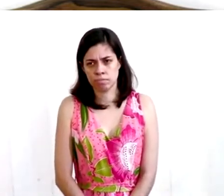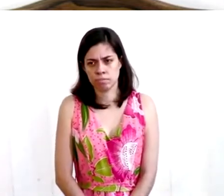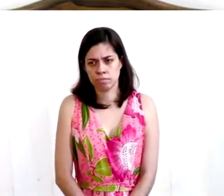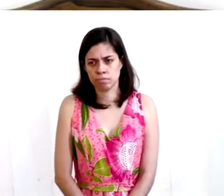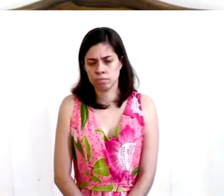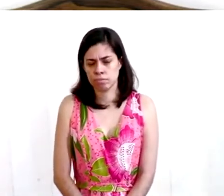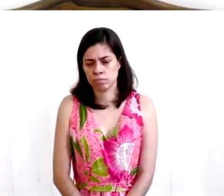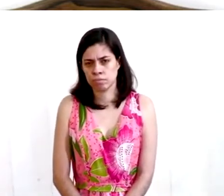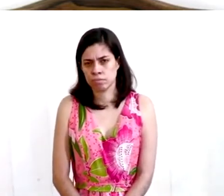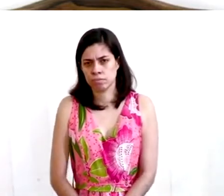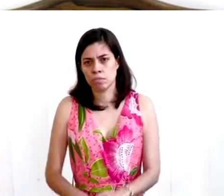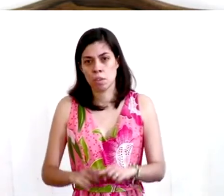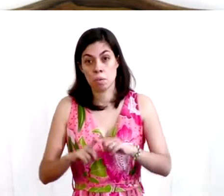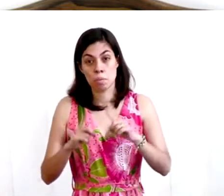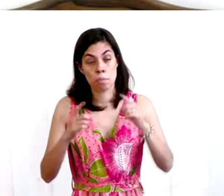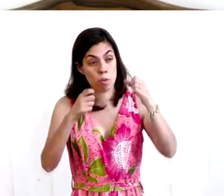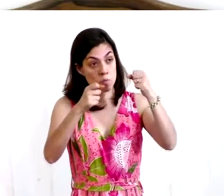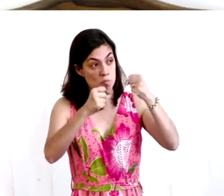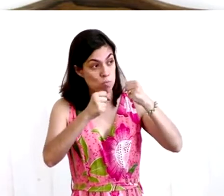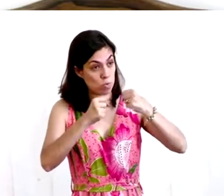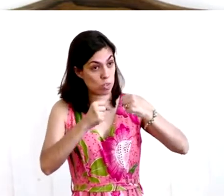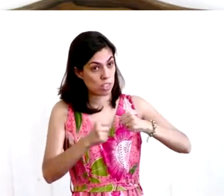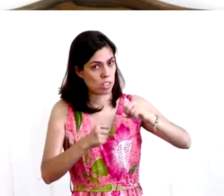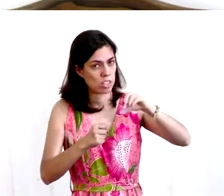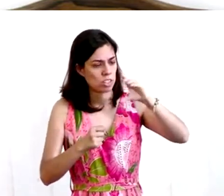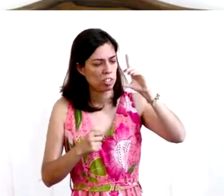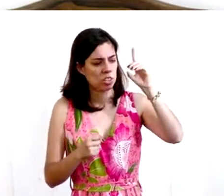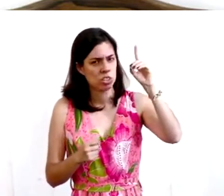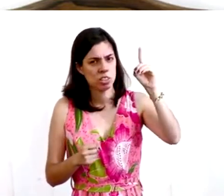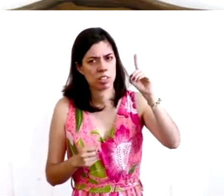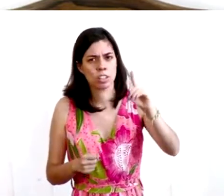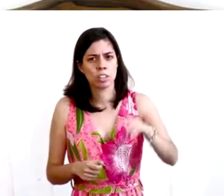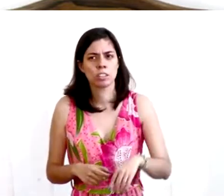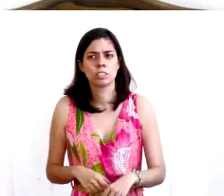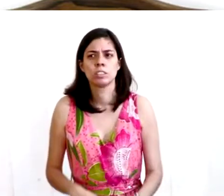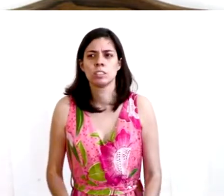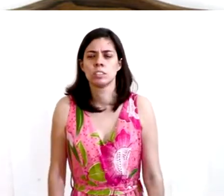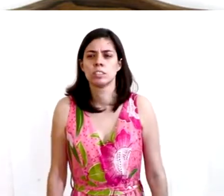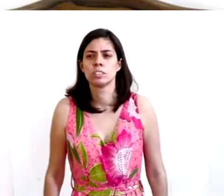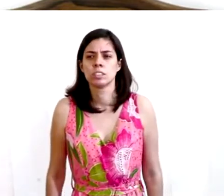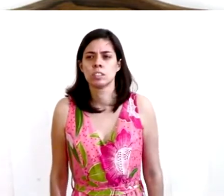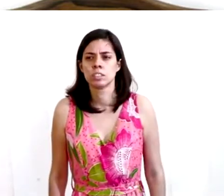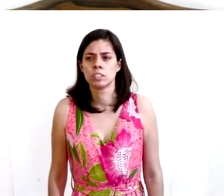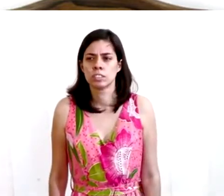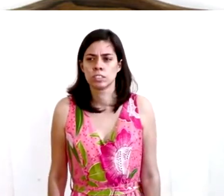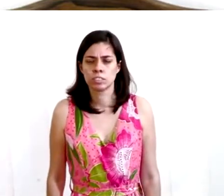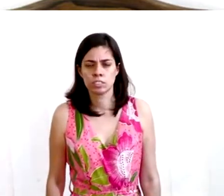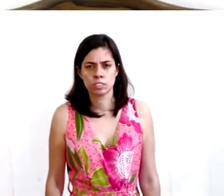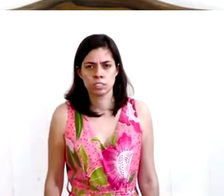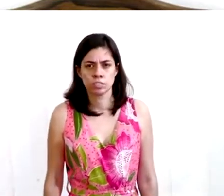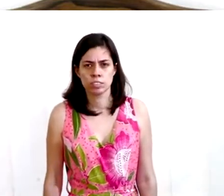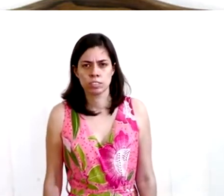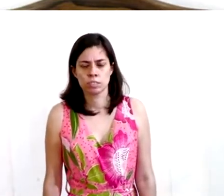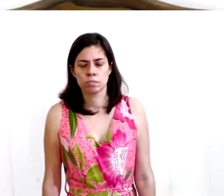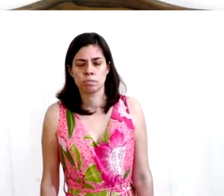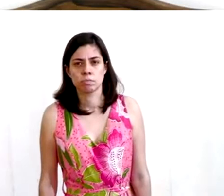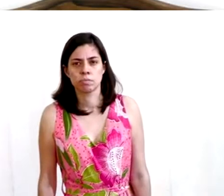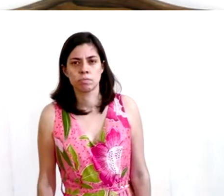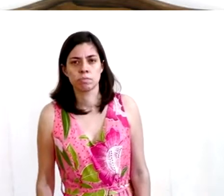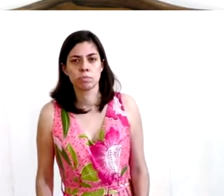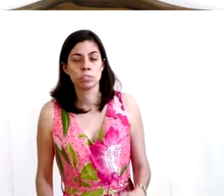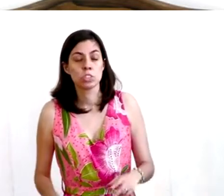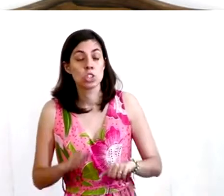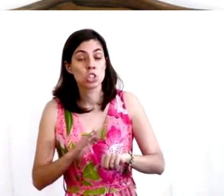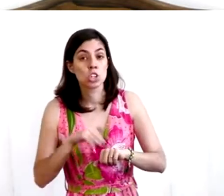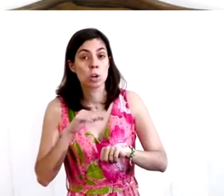é esse o poder eterno de Deus, é nisso que nós precisamos confiar. A voz eterna chama